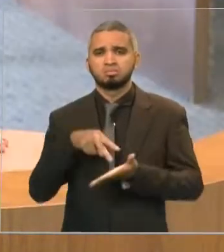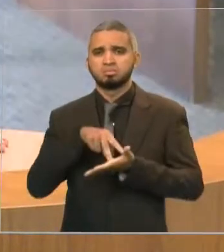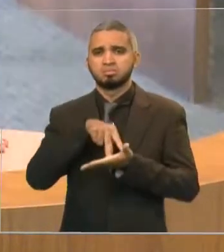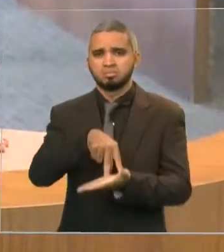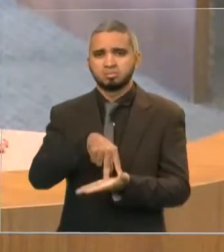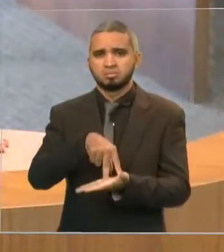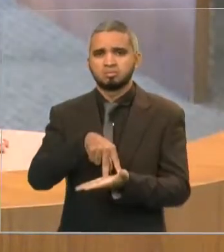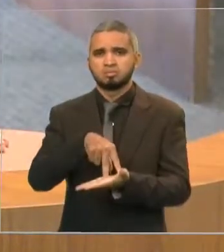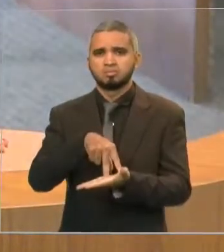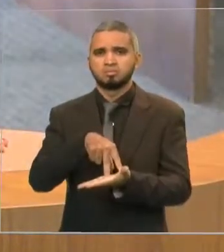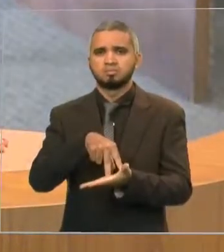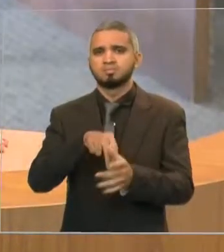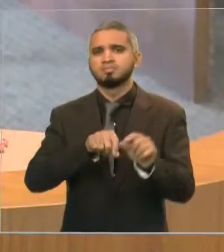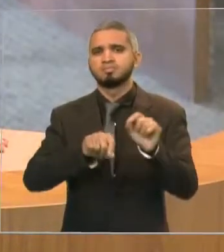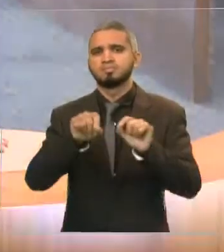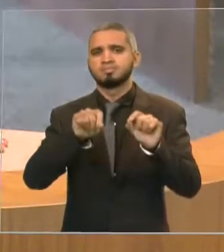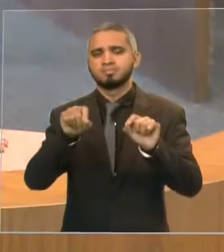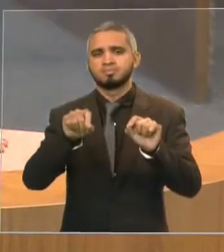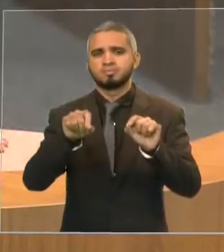também para lamentar